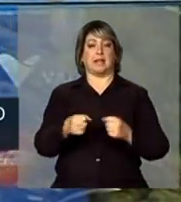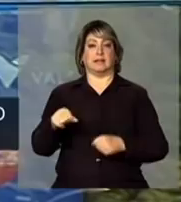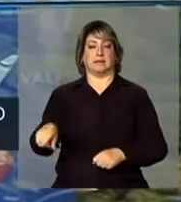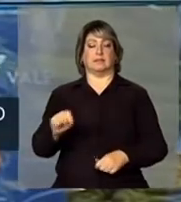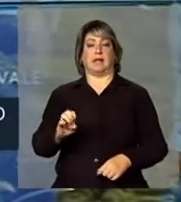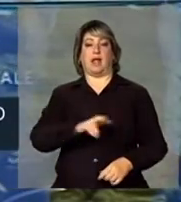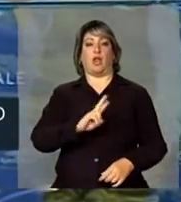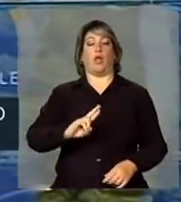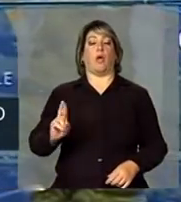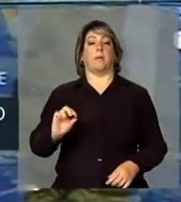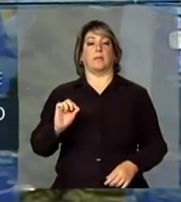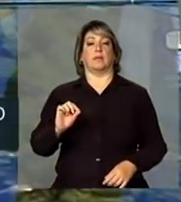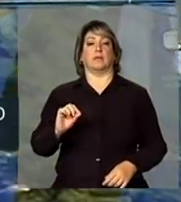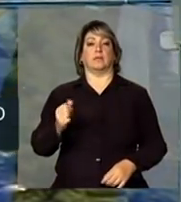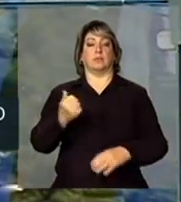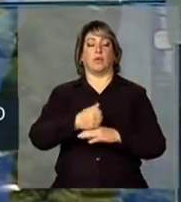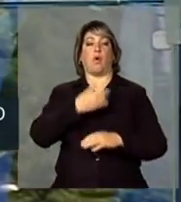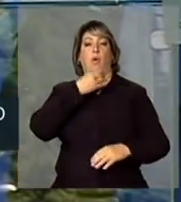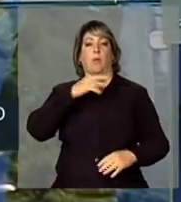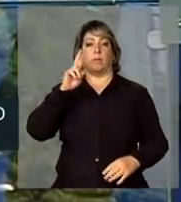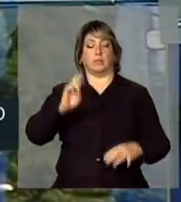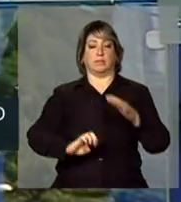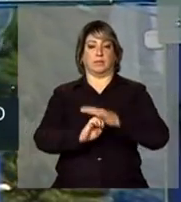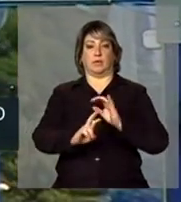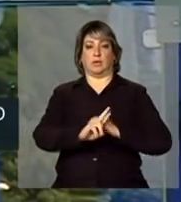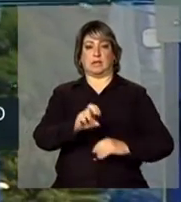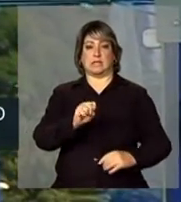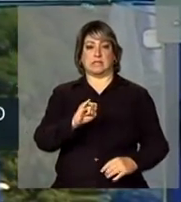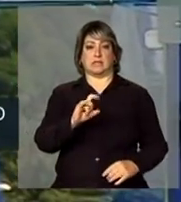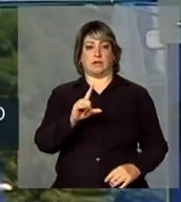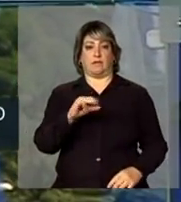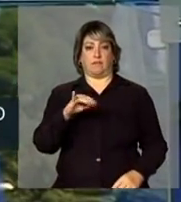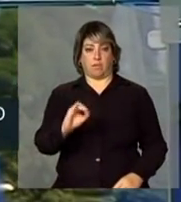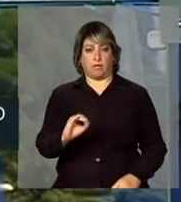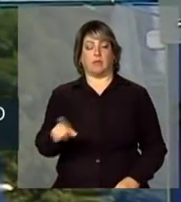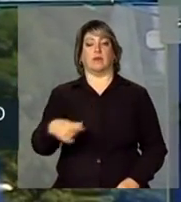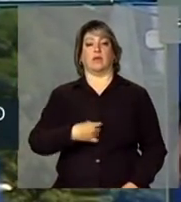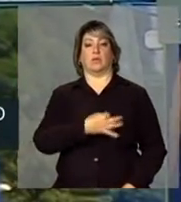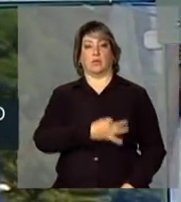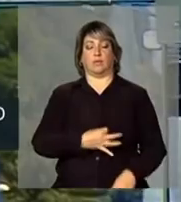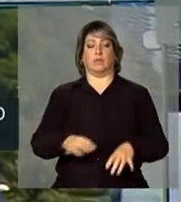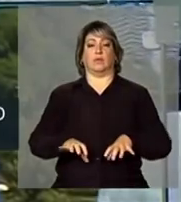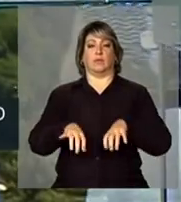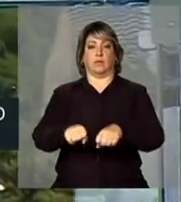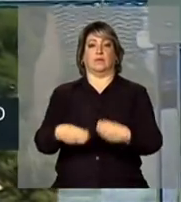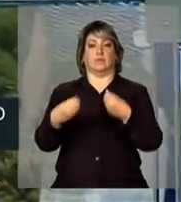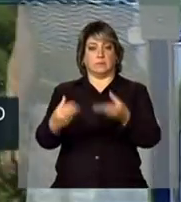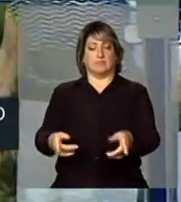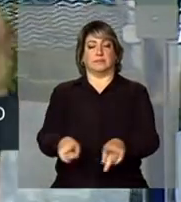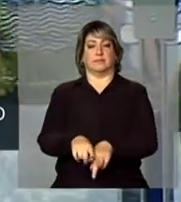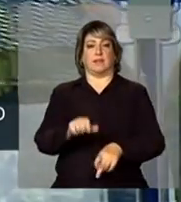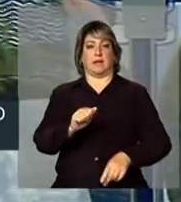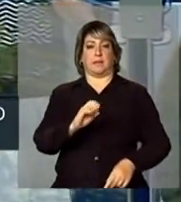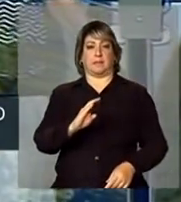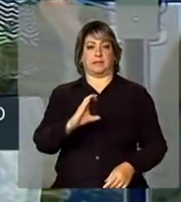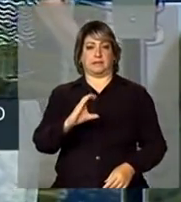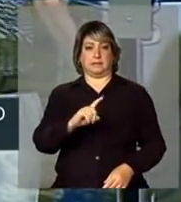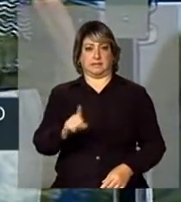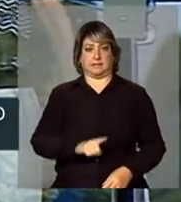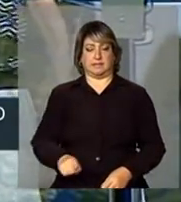do empresário industrial e pecuarista Silvio Profeta, a comenda e o diploma do mérito ABCZ.